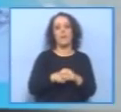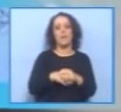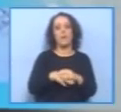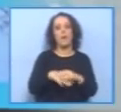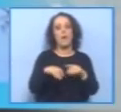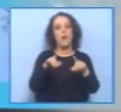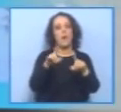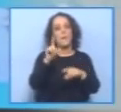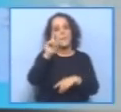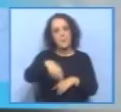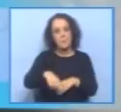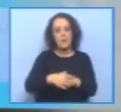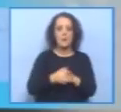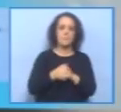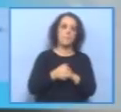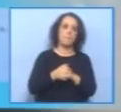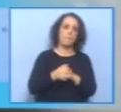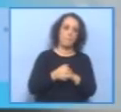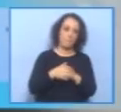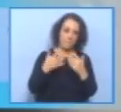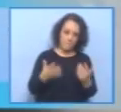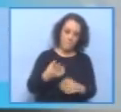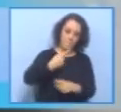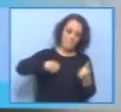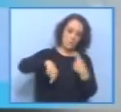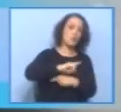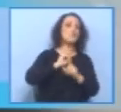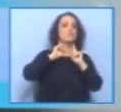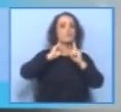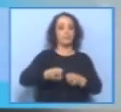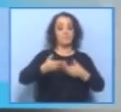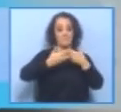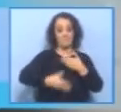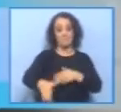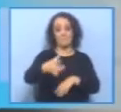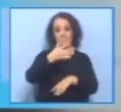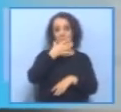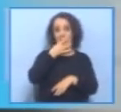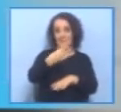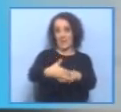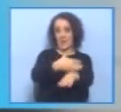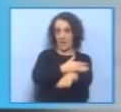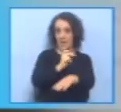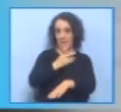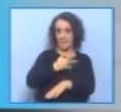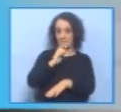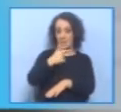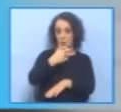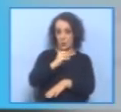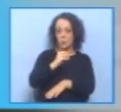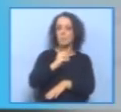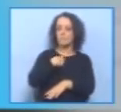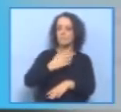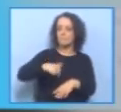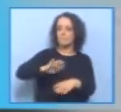Na ocasião, e que nós estamos a entrar na ocasião do Advento, propomos, porque uma das sugestões que